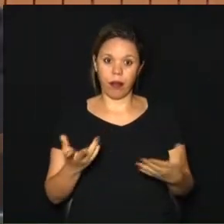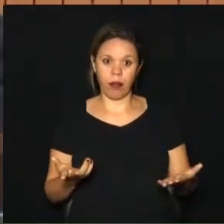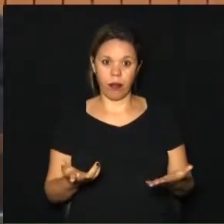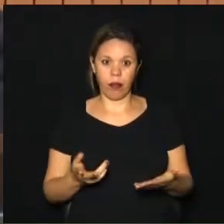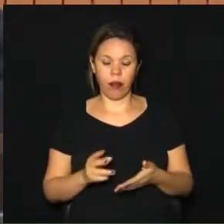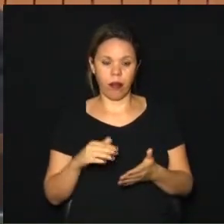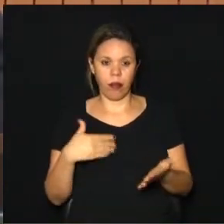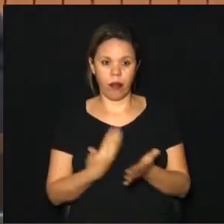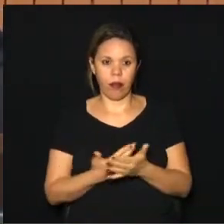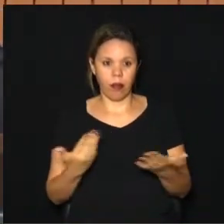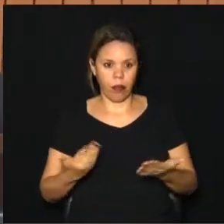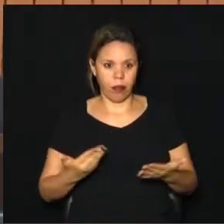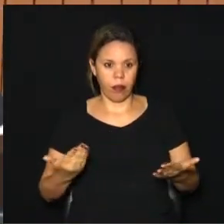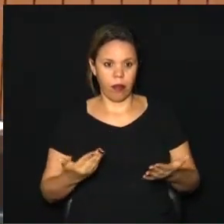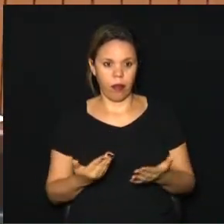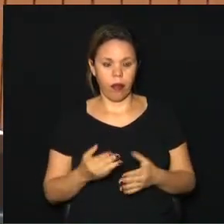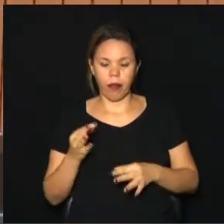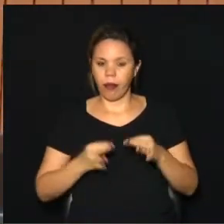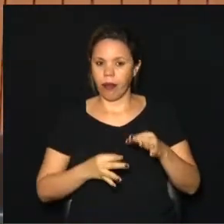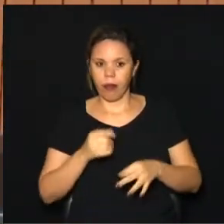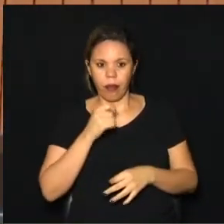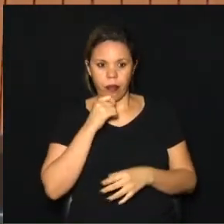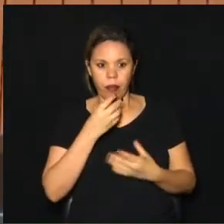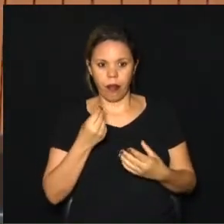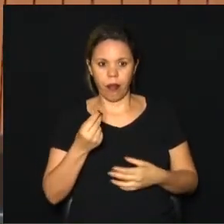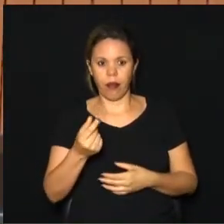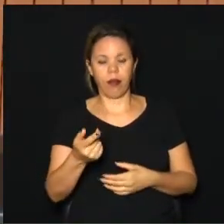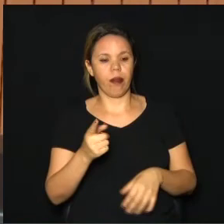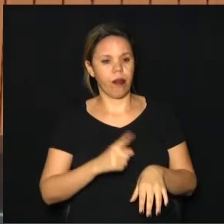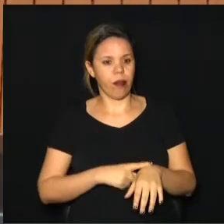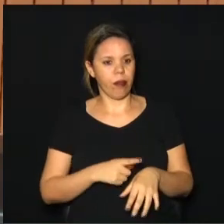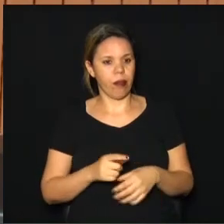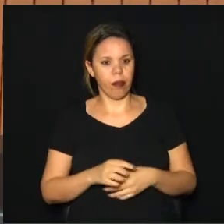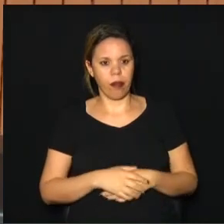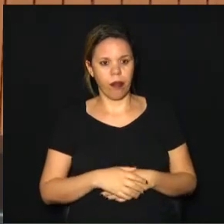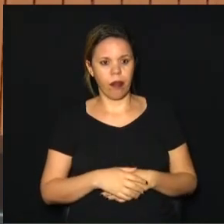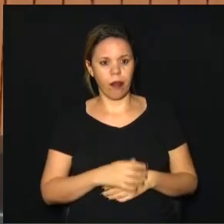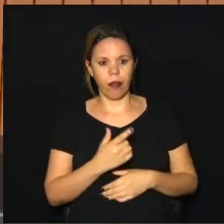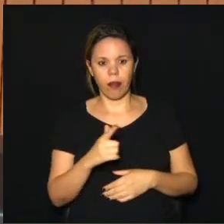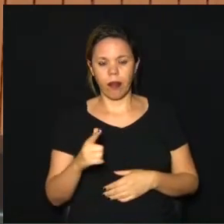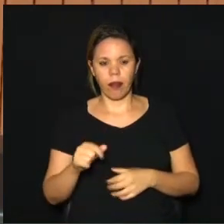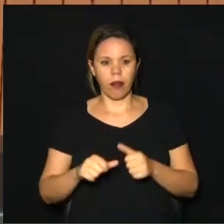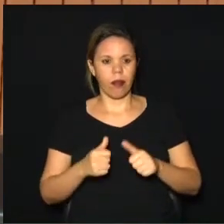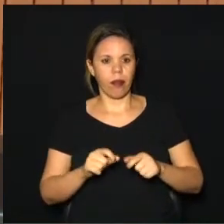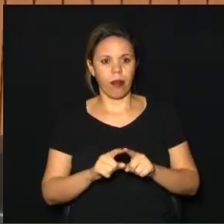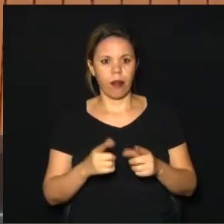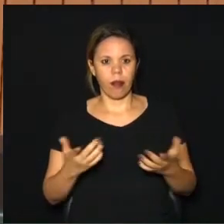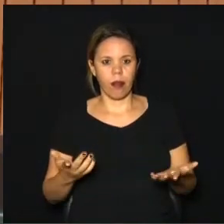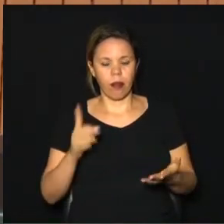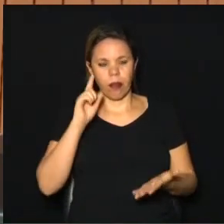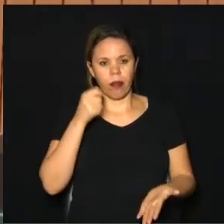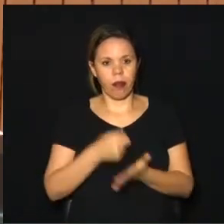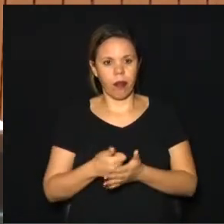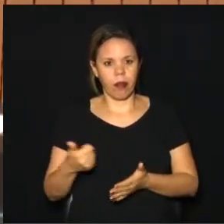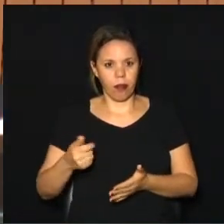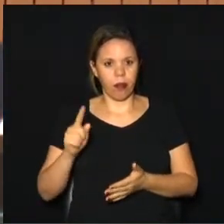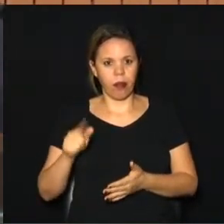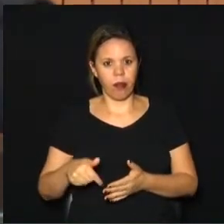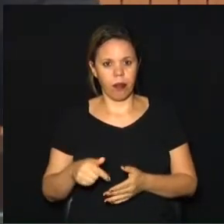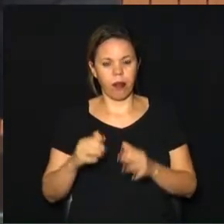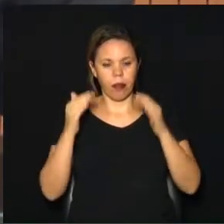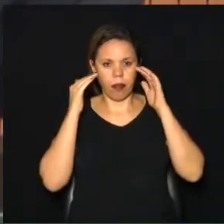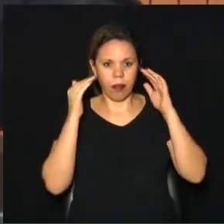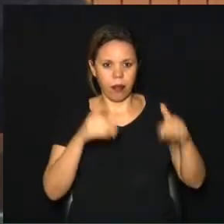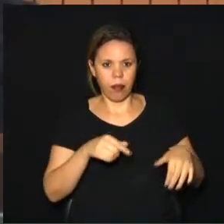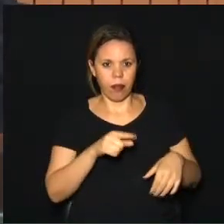segue até hoje, ele ainda não foi julgado, já faz bastante tempo, mas ele ainda não teve o trânsito em julgado, mas a decisão em primeira instância foi procedente, ou